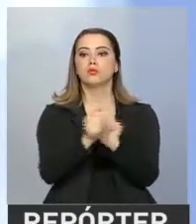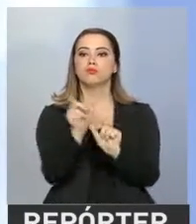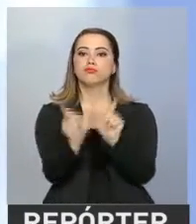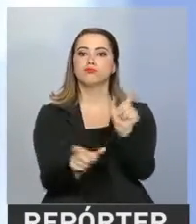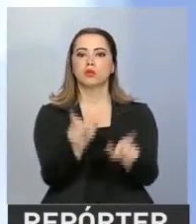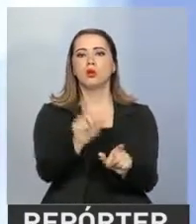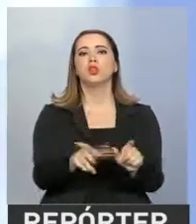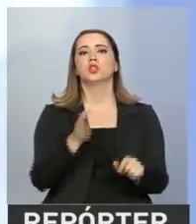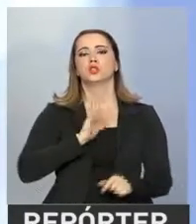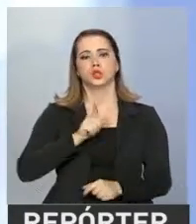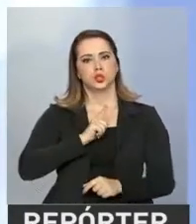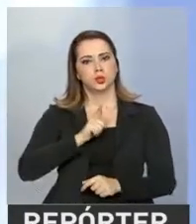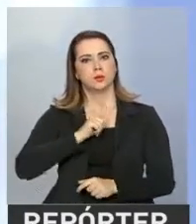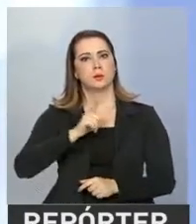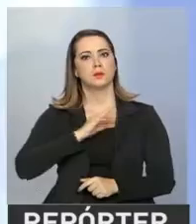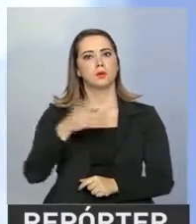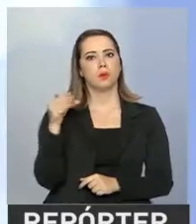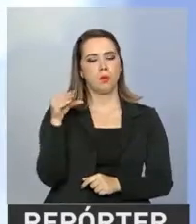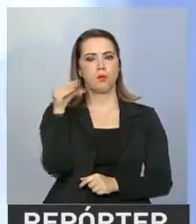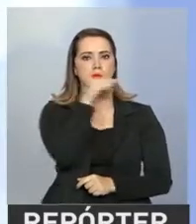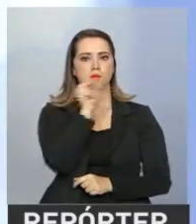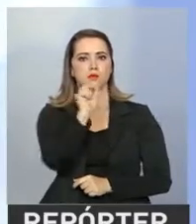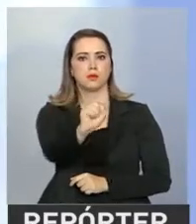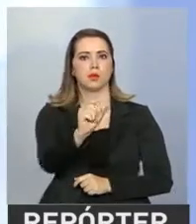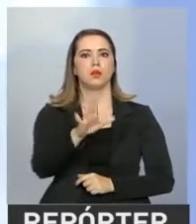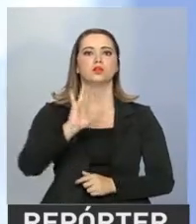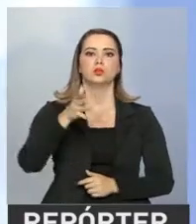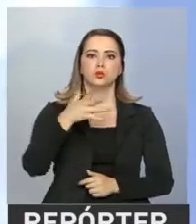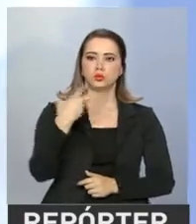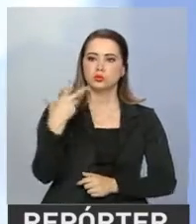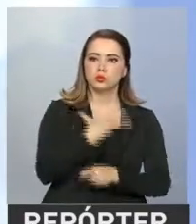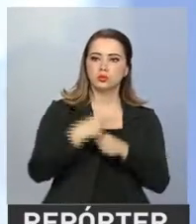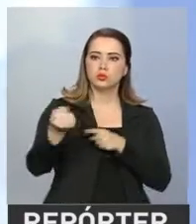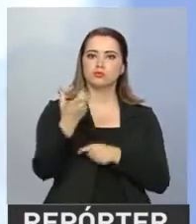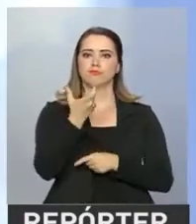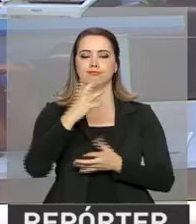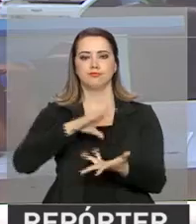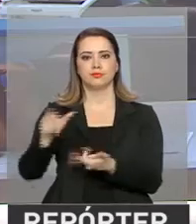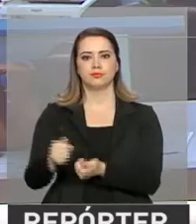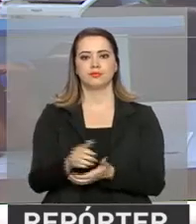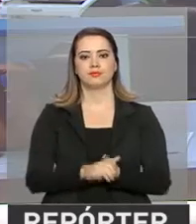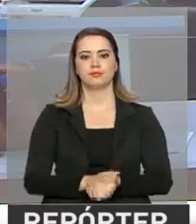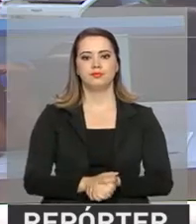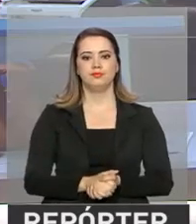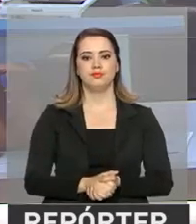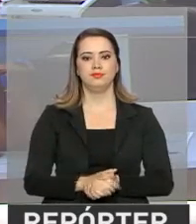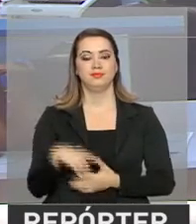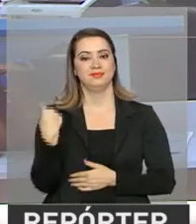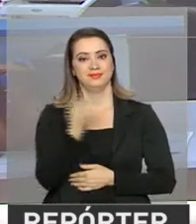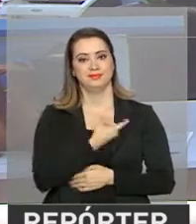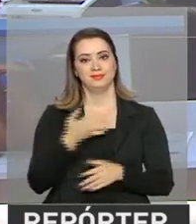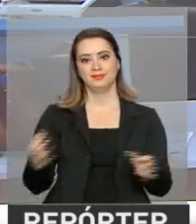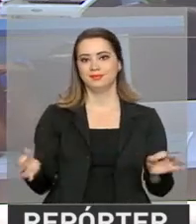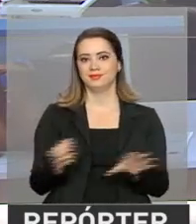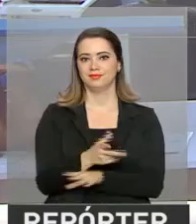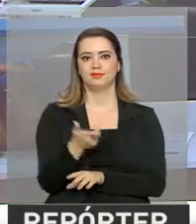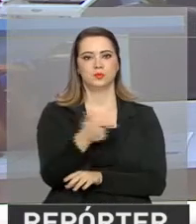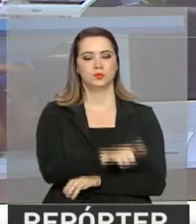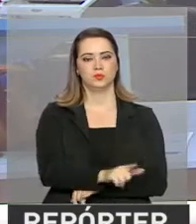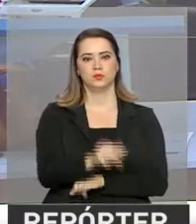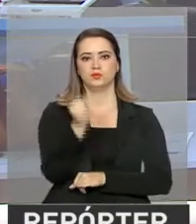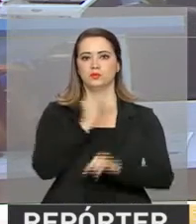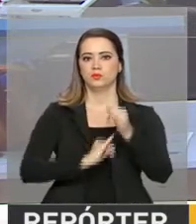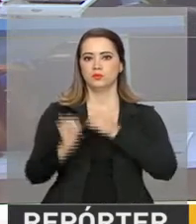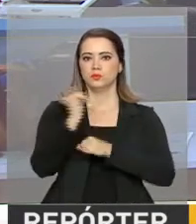campeões mundiais adultos então eles estão preparados é a gente vem pra ter um grande resultado e nós ficamos por aqui voltamos a qualquer